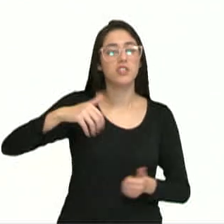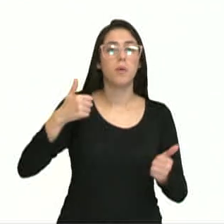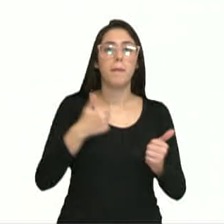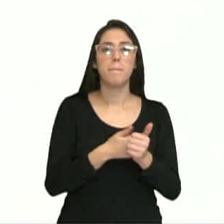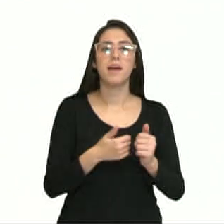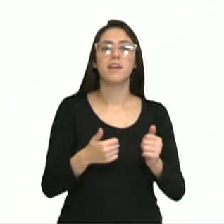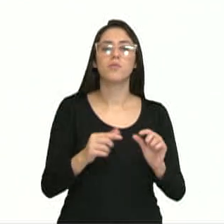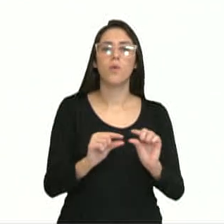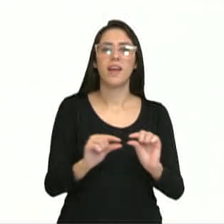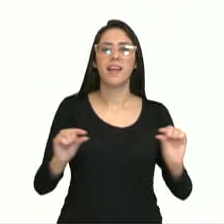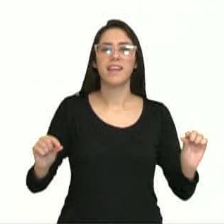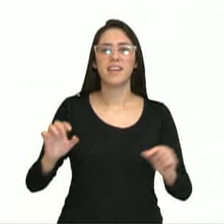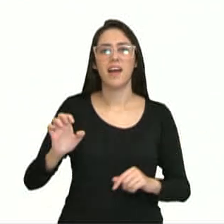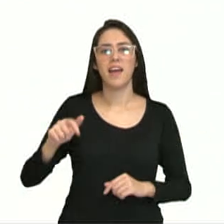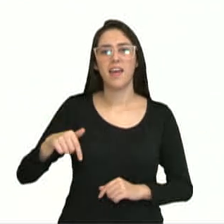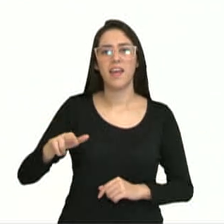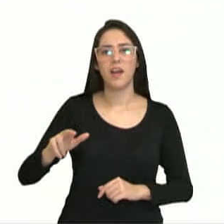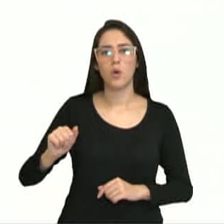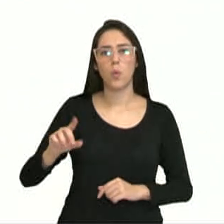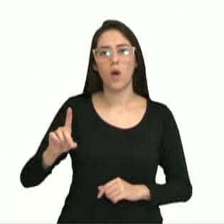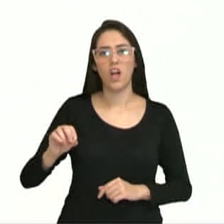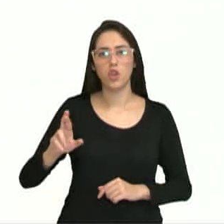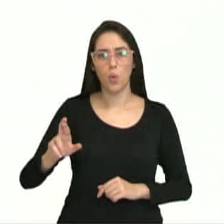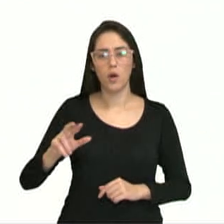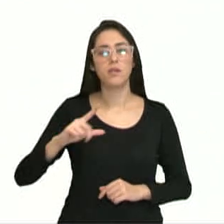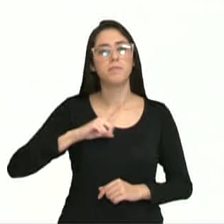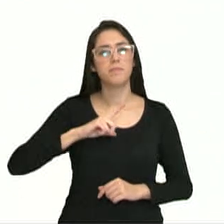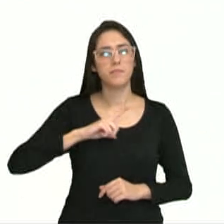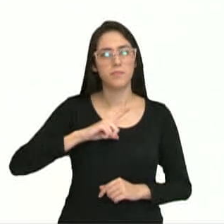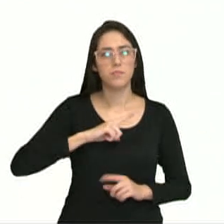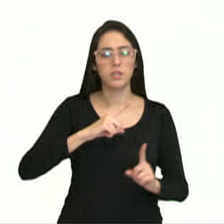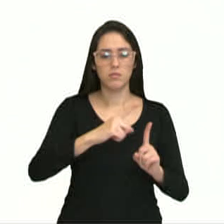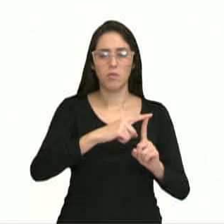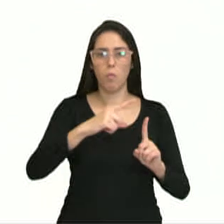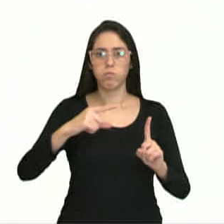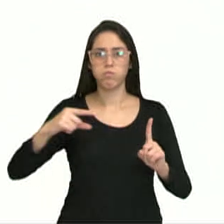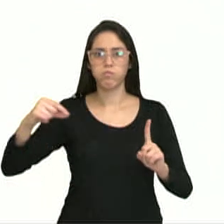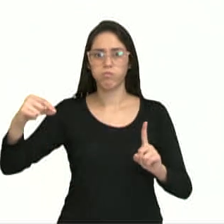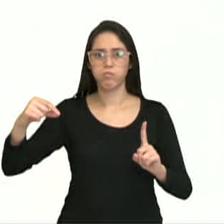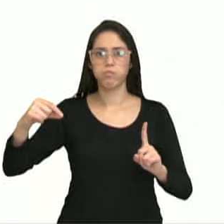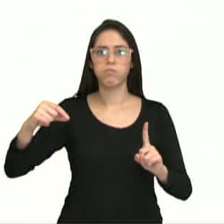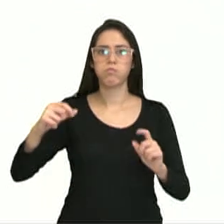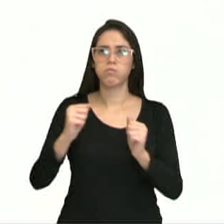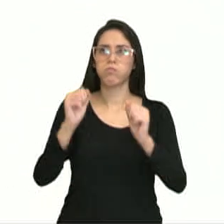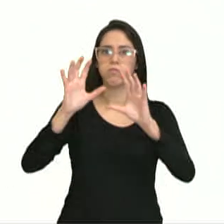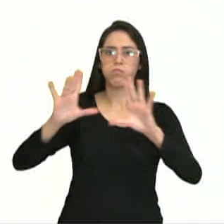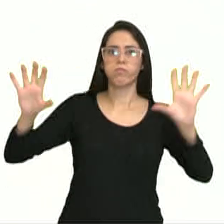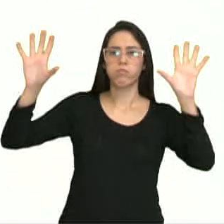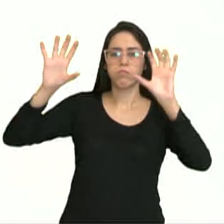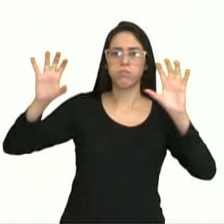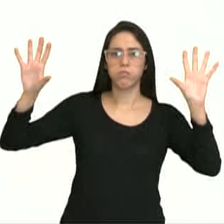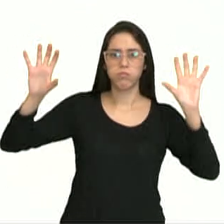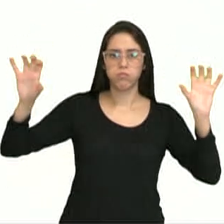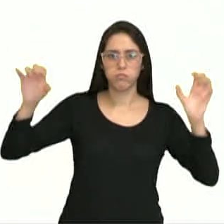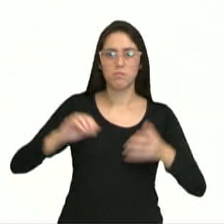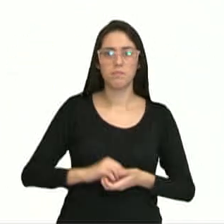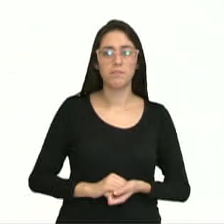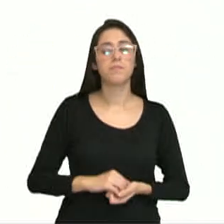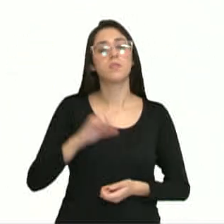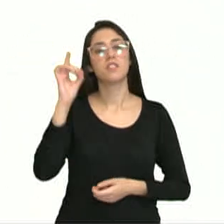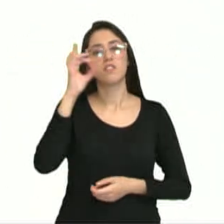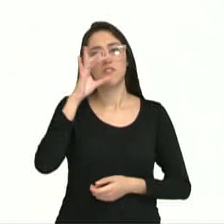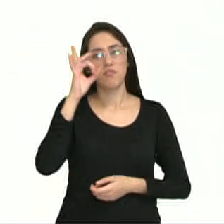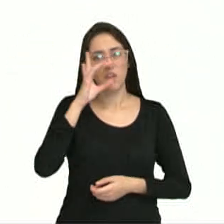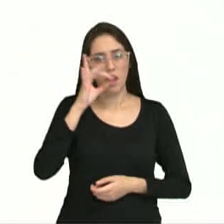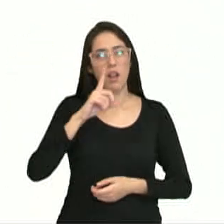linha do Equador, apresentam vegetação de folhas largas, latifoliadas e verdes